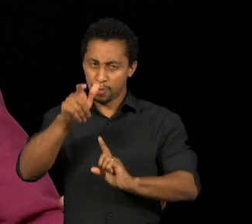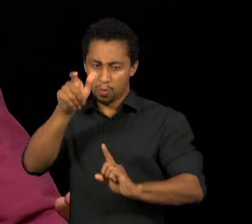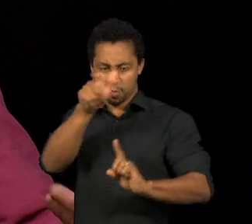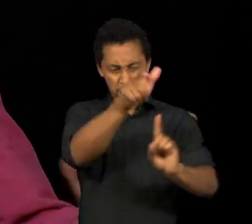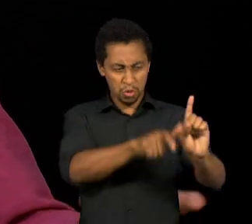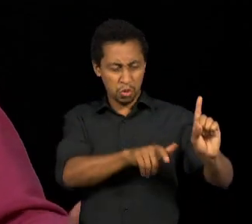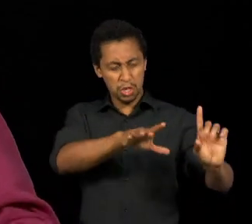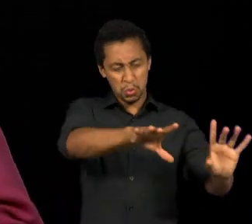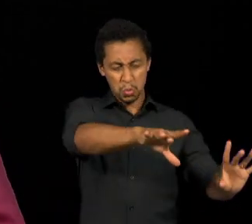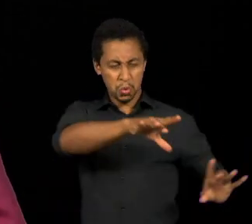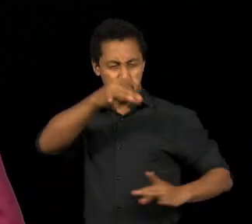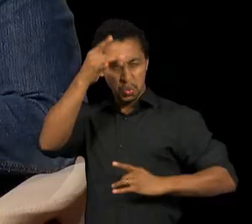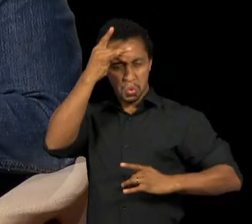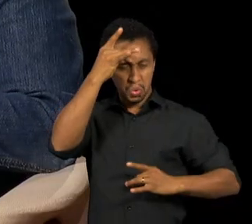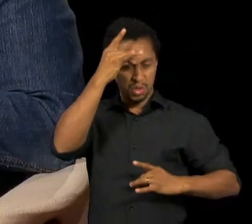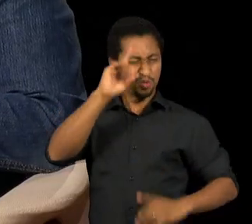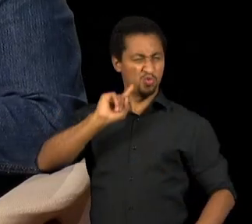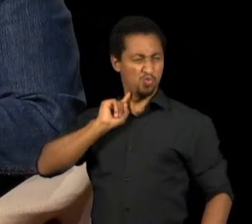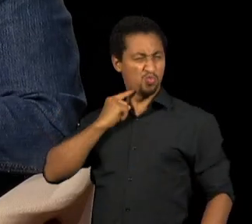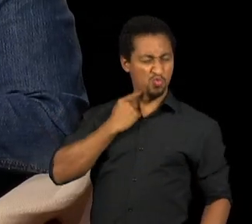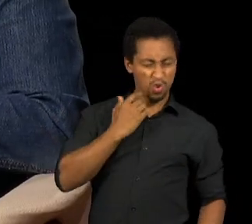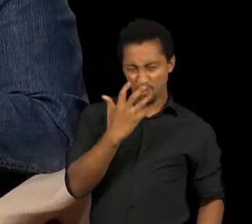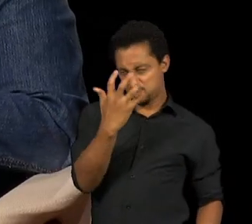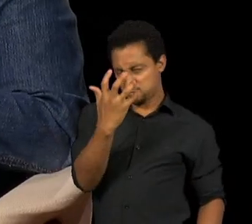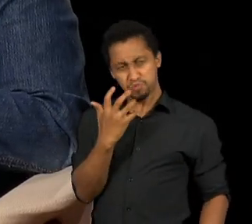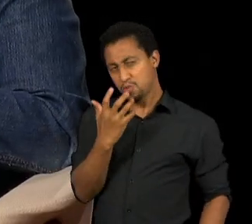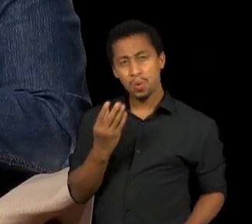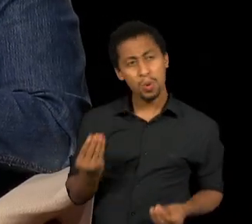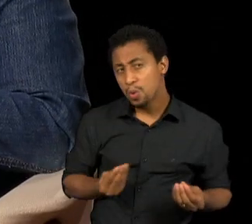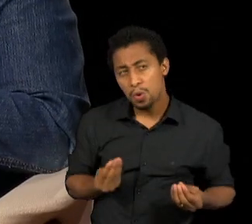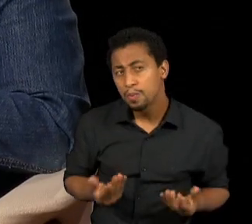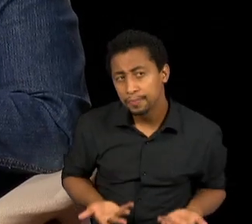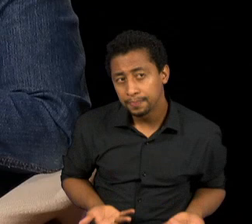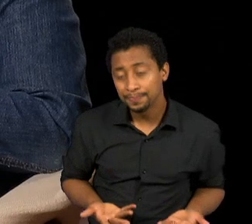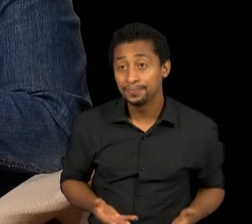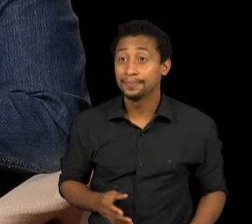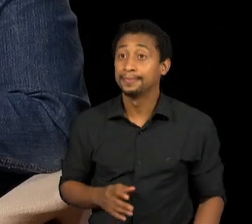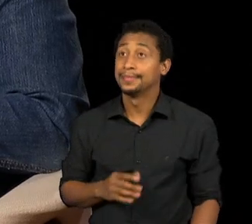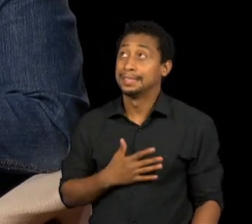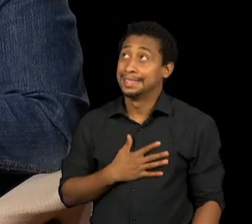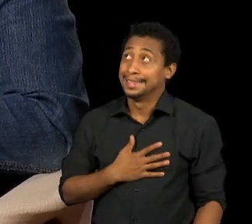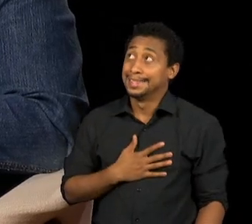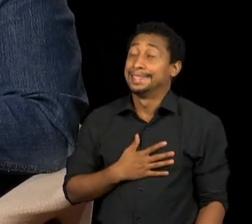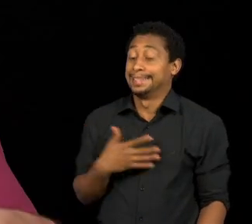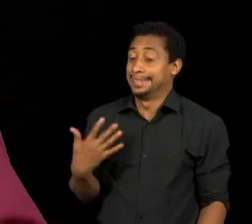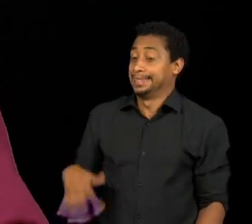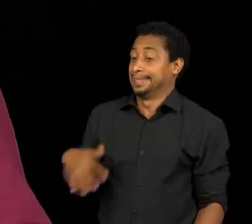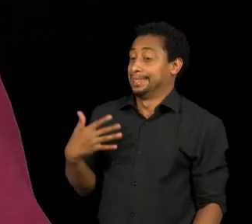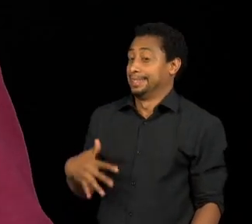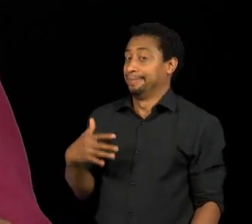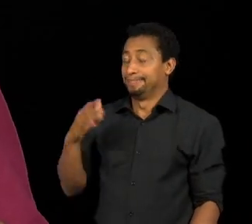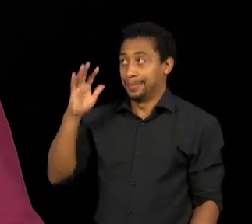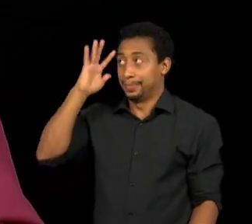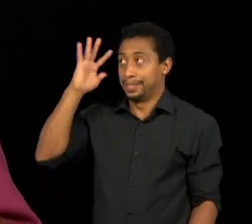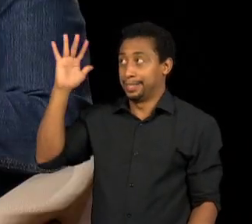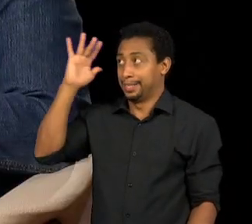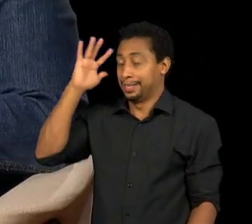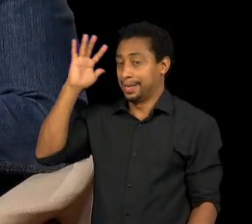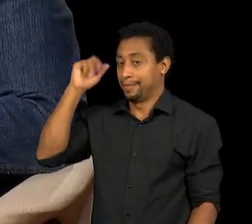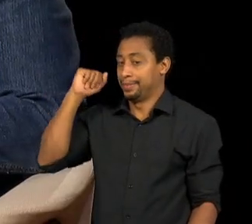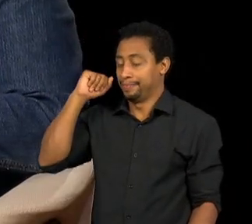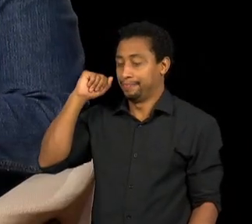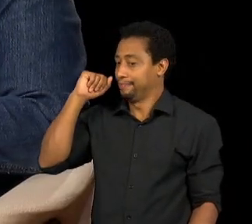sujo? Como é que foi isso? Gente, eu acho que se eu pensasse hoje, eu não faria de novo. Primeiro